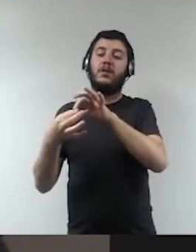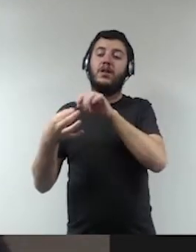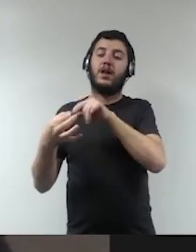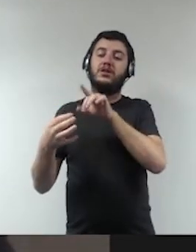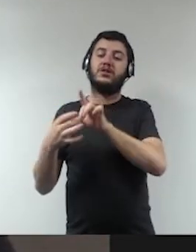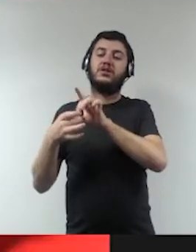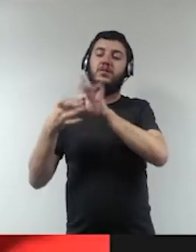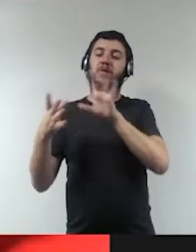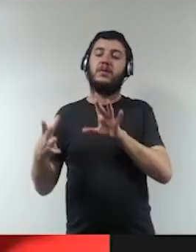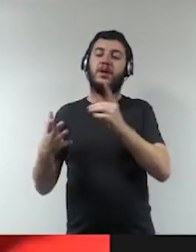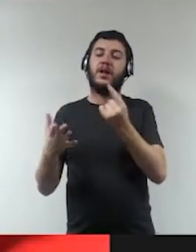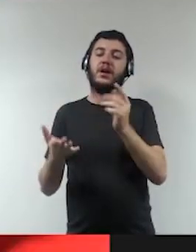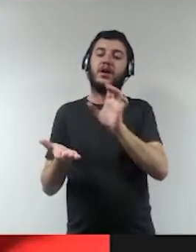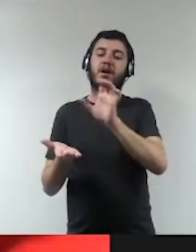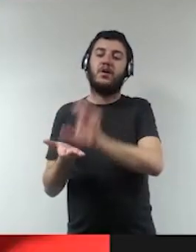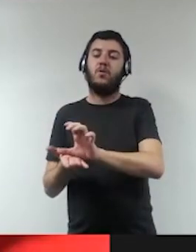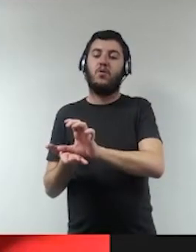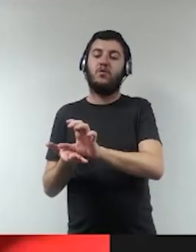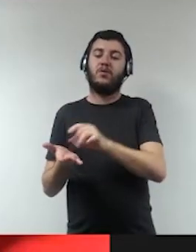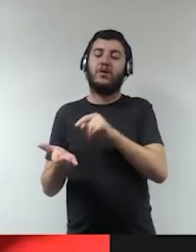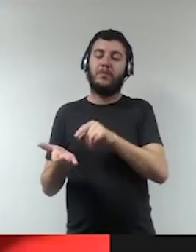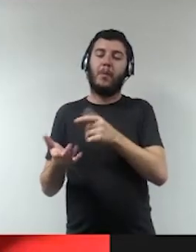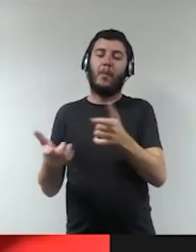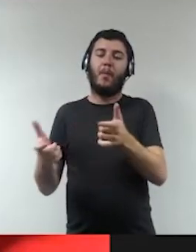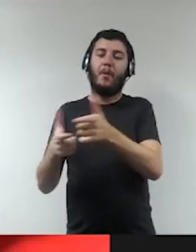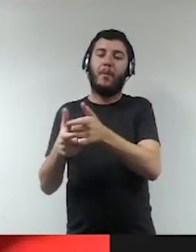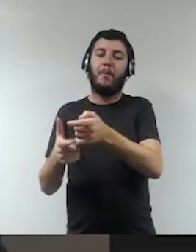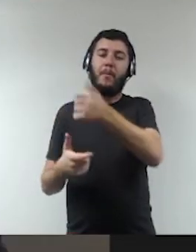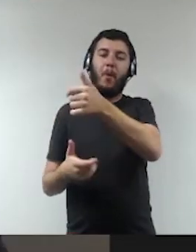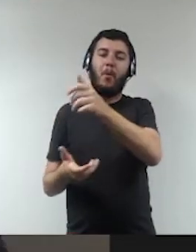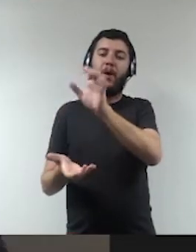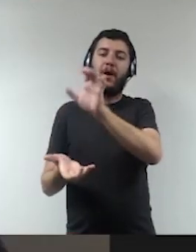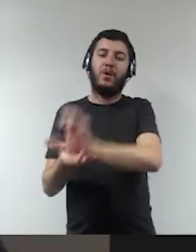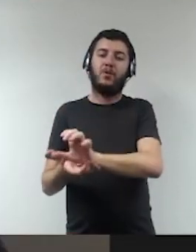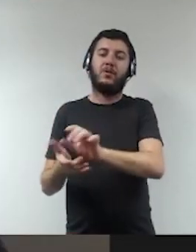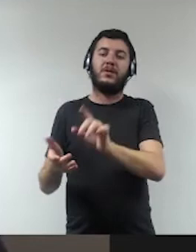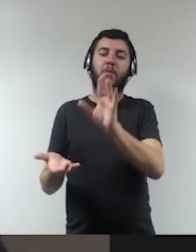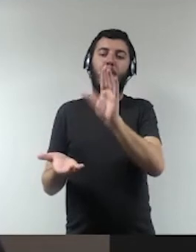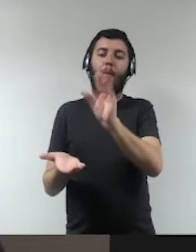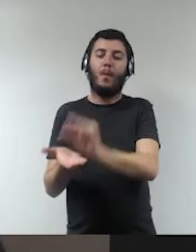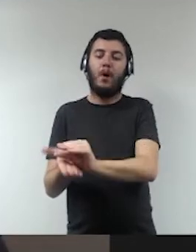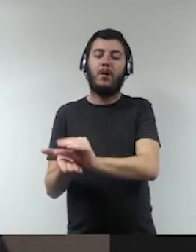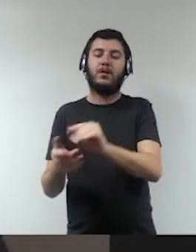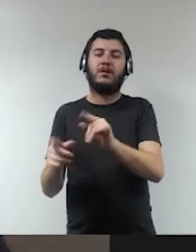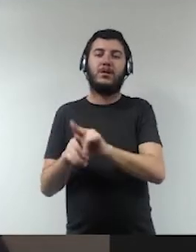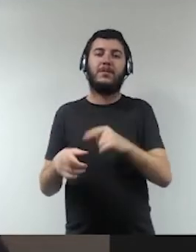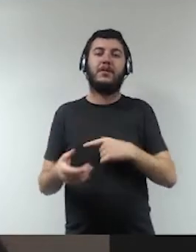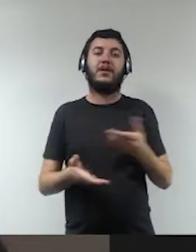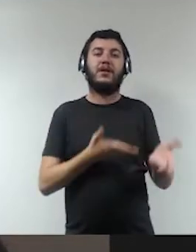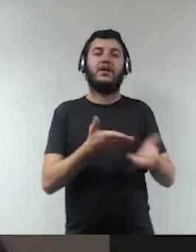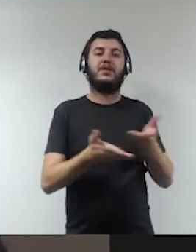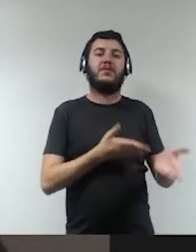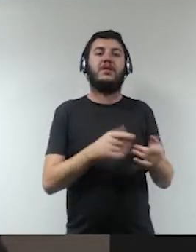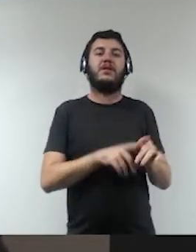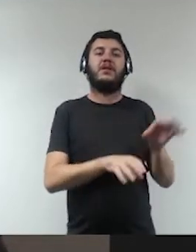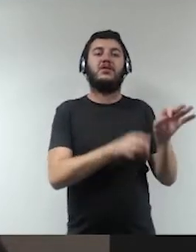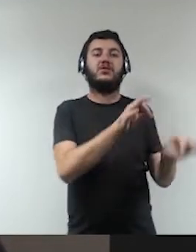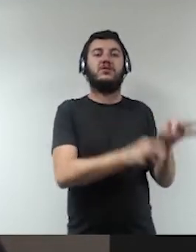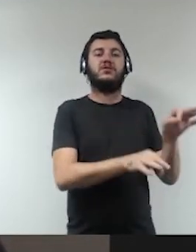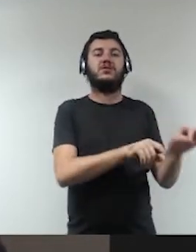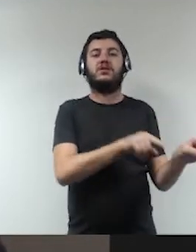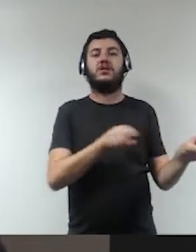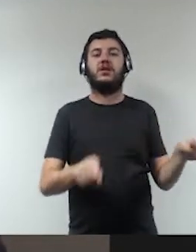de recursos sempre escassos com o atendimento aos princípios da justiça e a necessidade